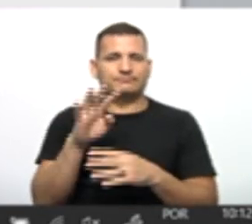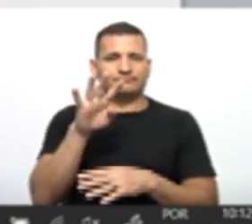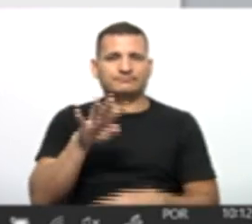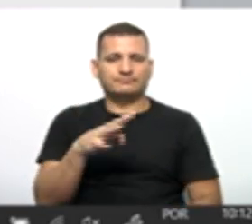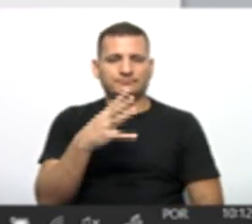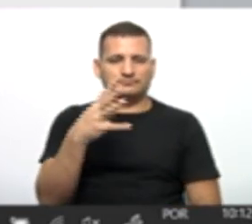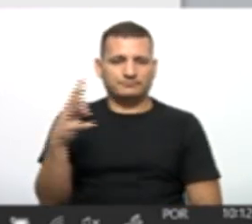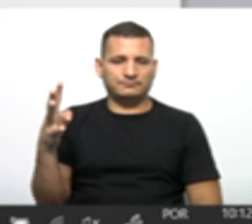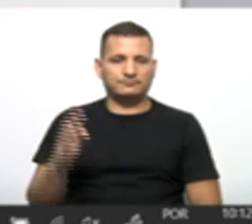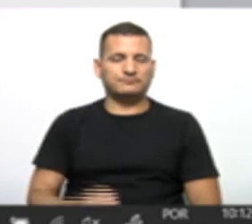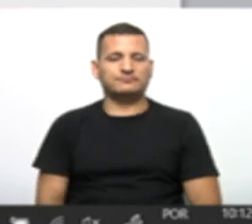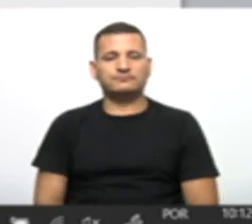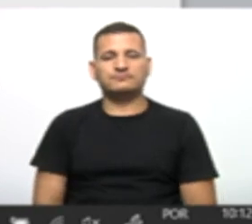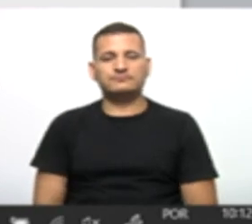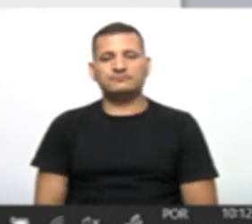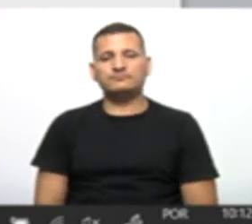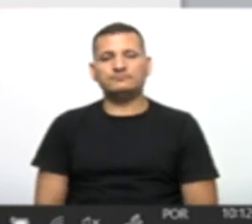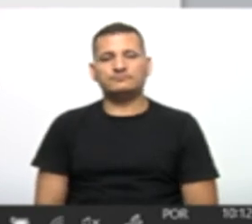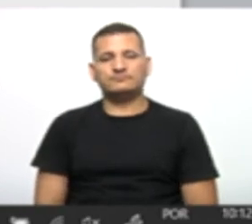Ok? Temos aqui